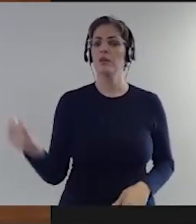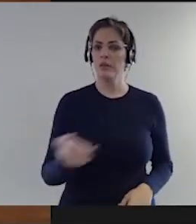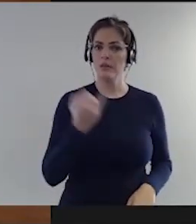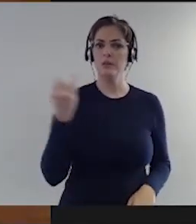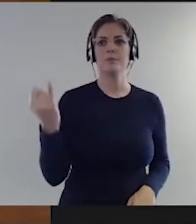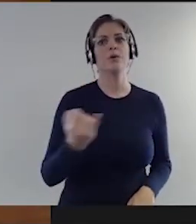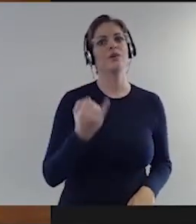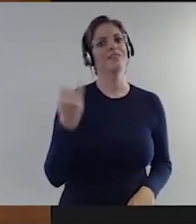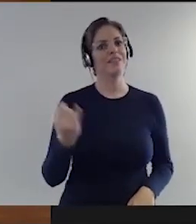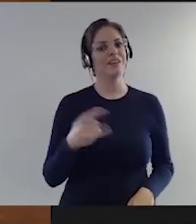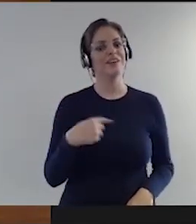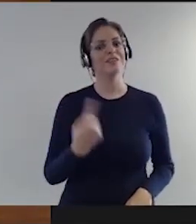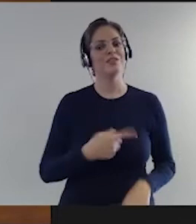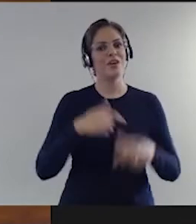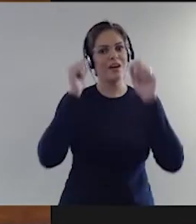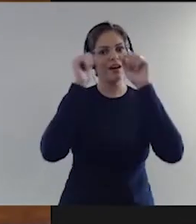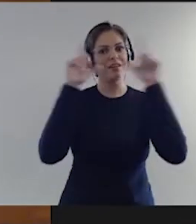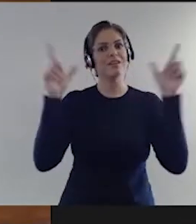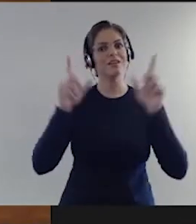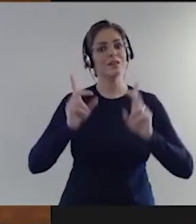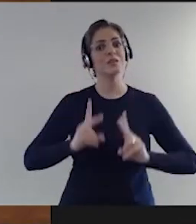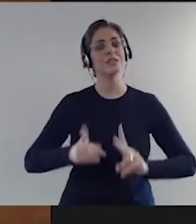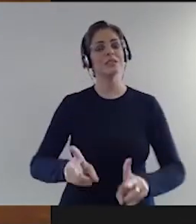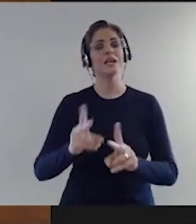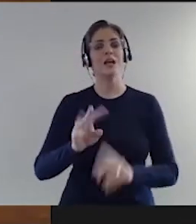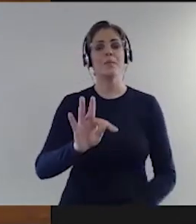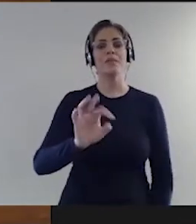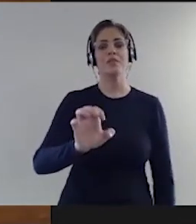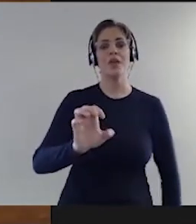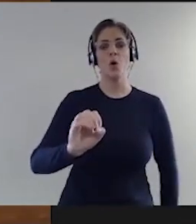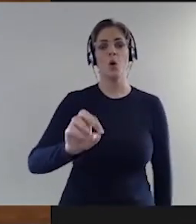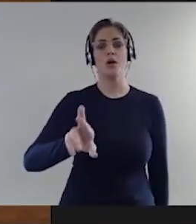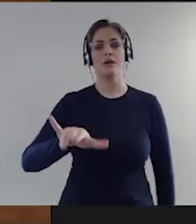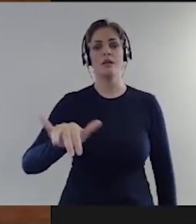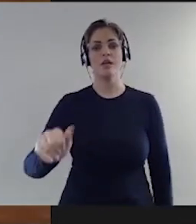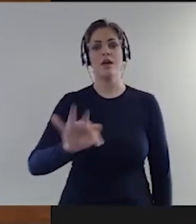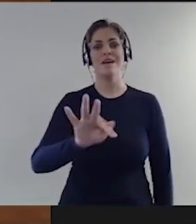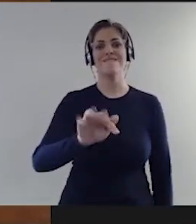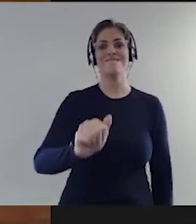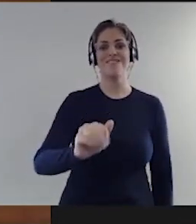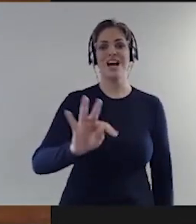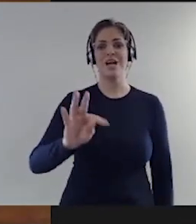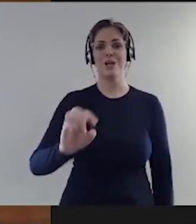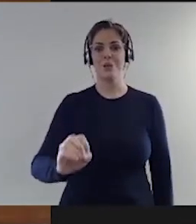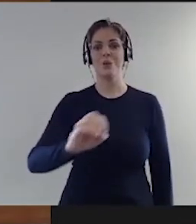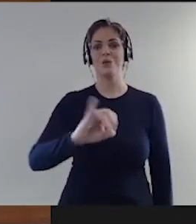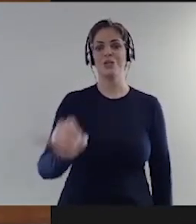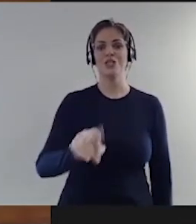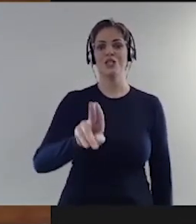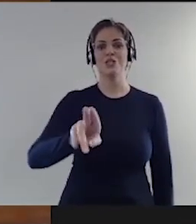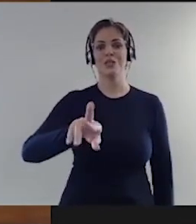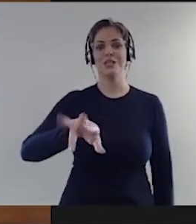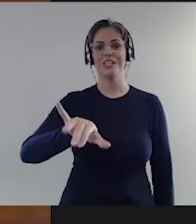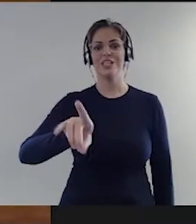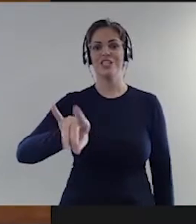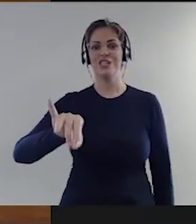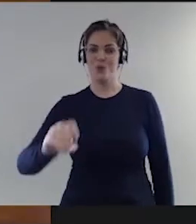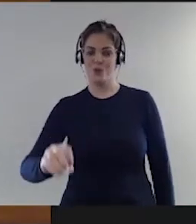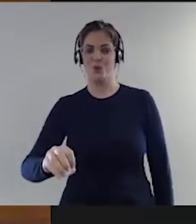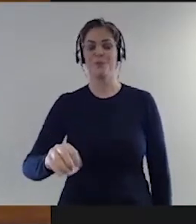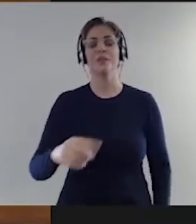sempre atual e sempre importante teoria do fato jurídico. Porque o caso fortuito ou força